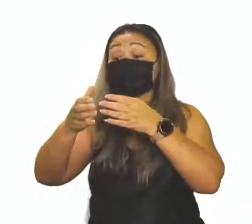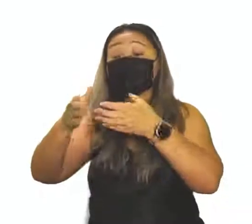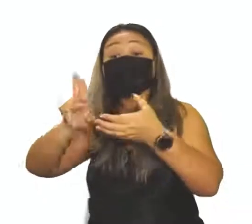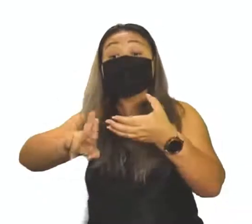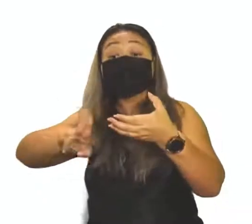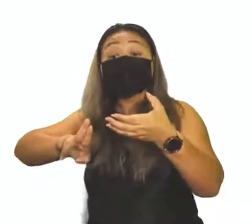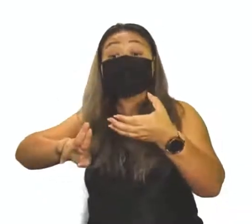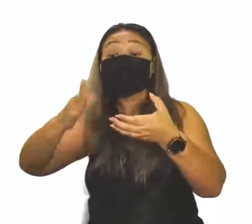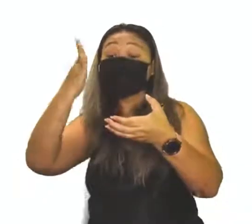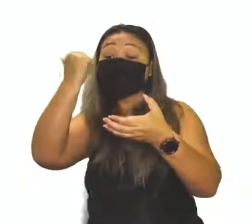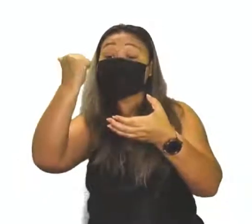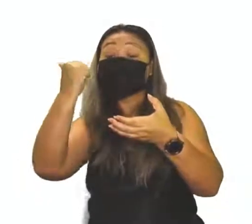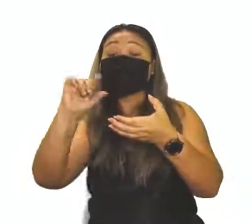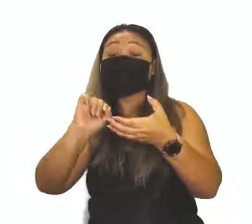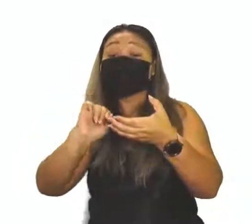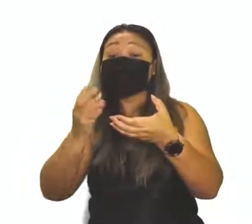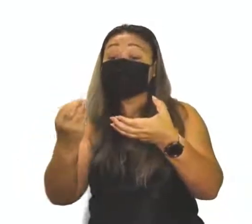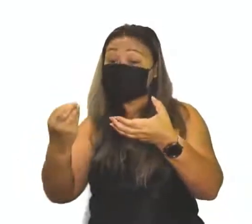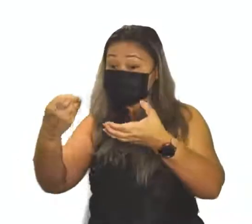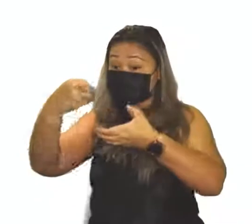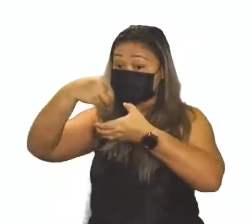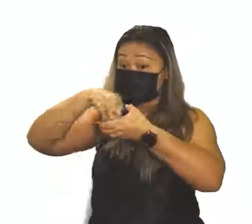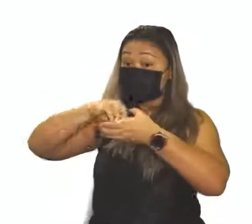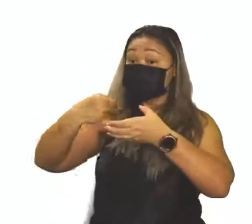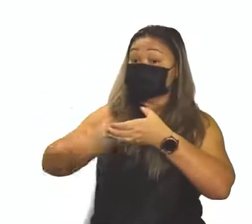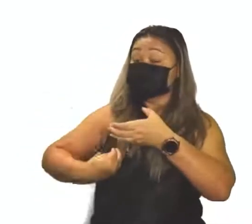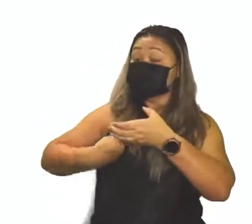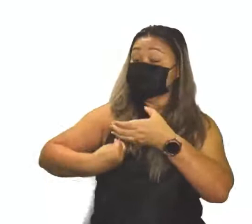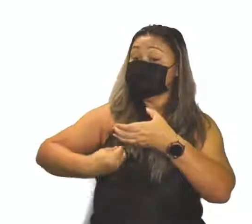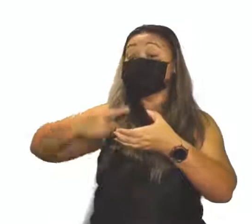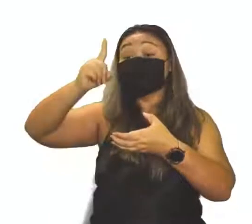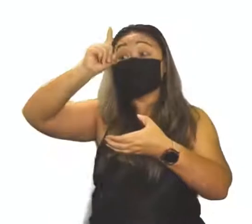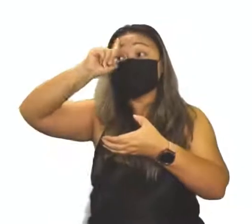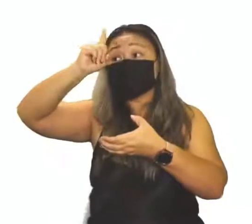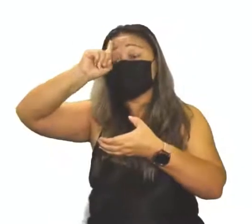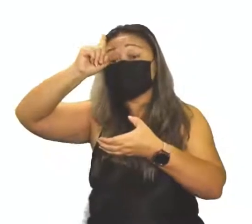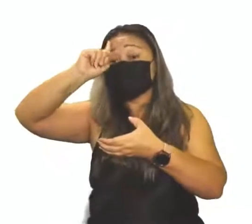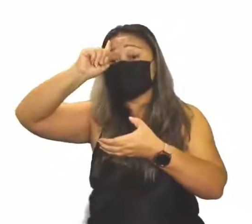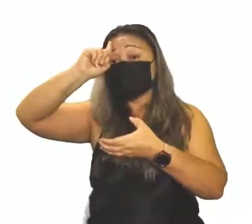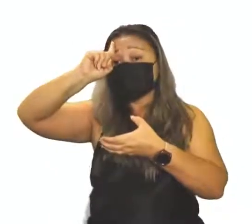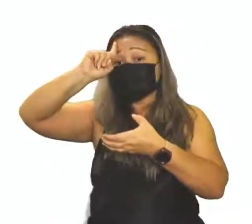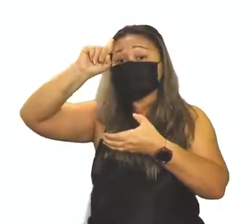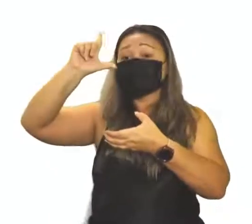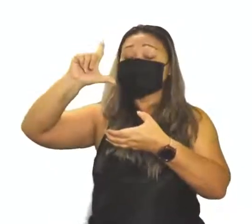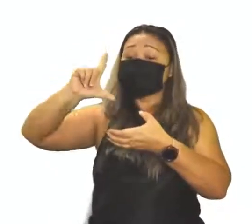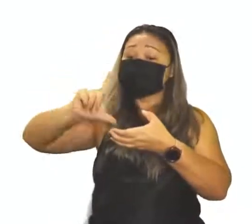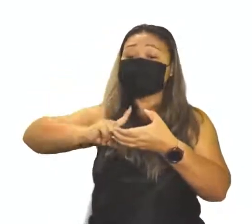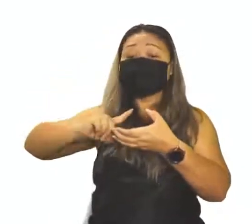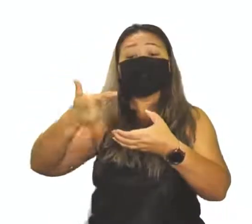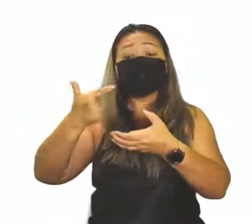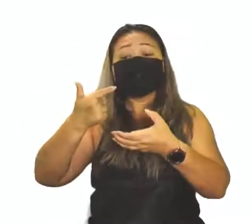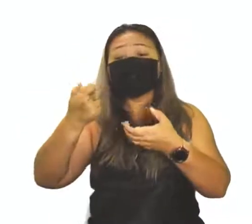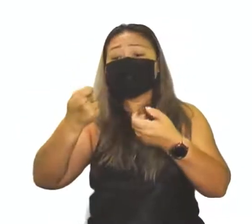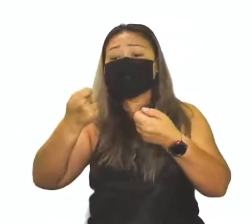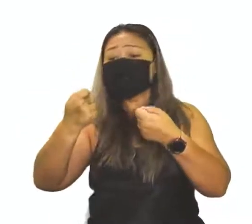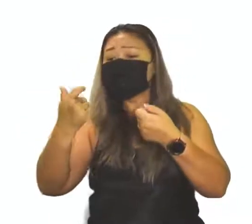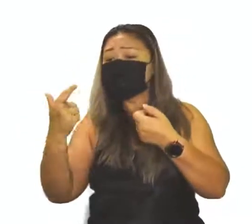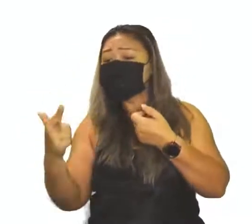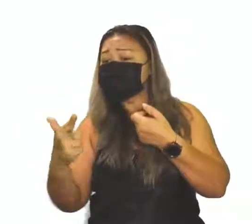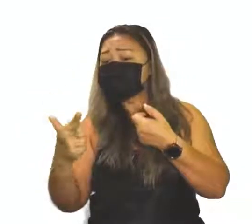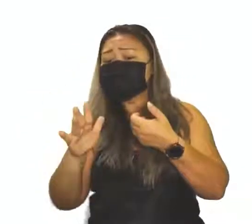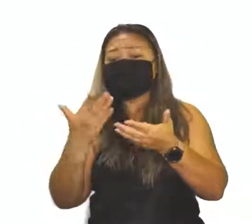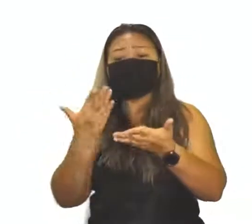o saber que preenche nossa vida diária, o nosso cotidiano, que se possui sem haver procurado